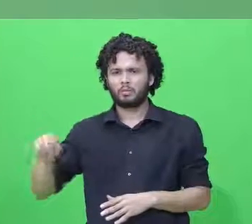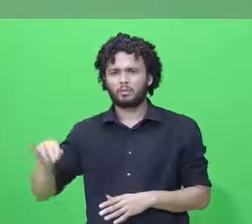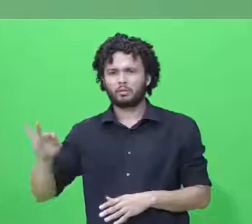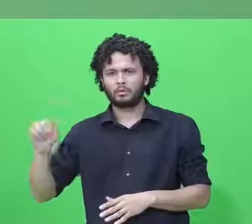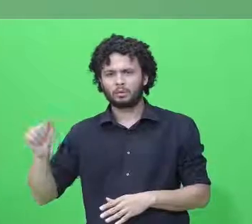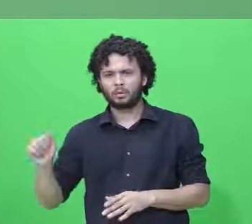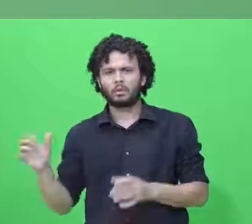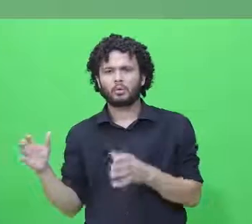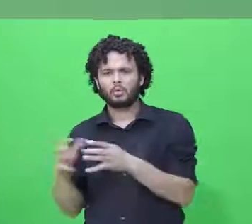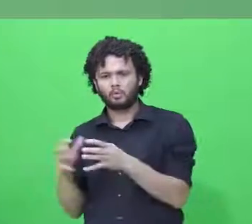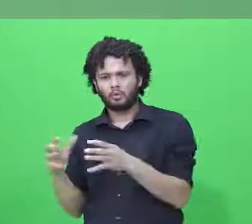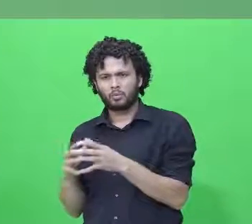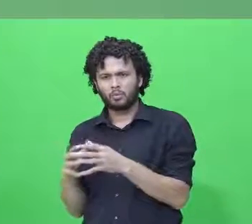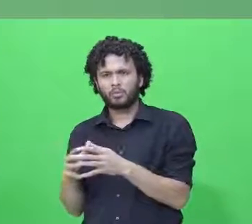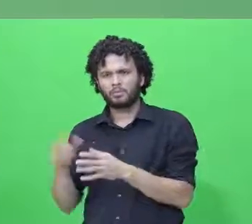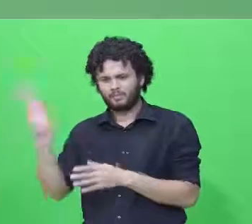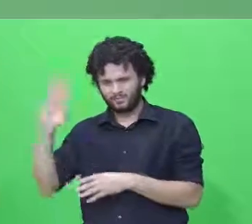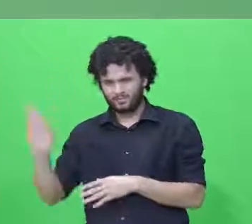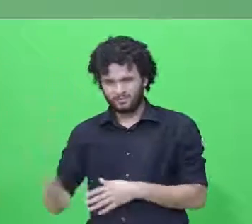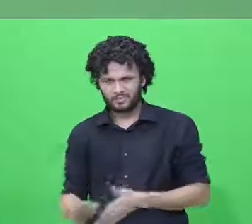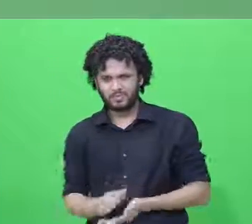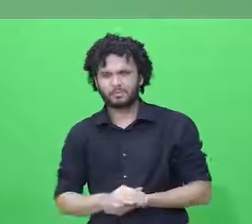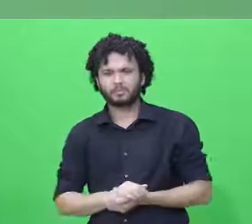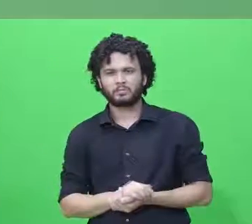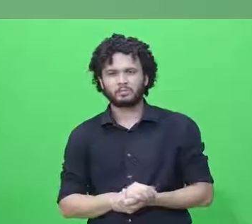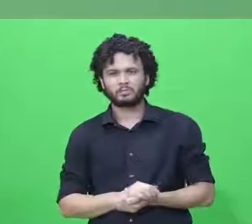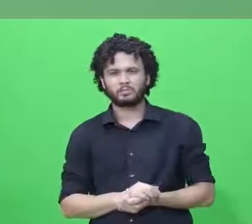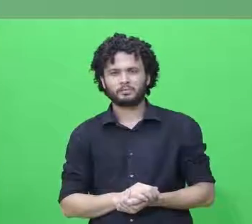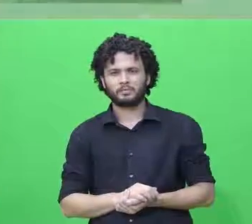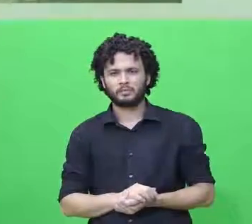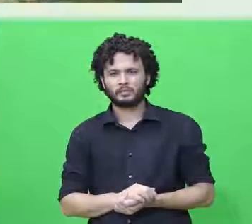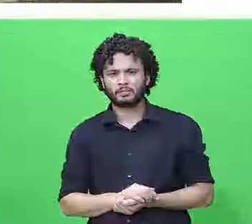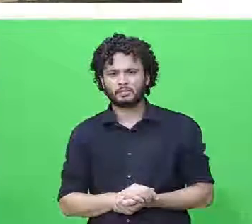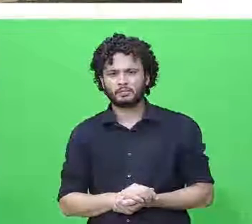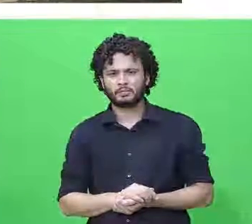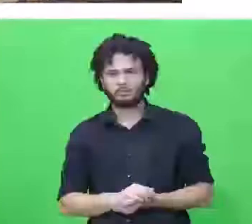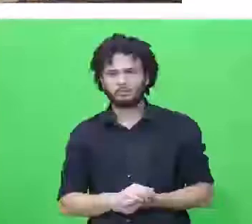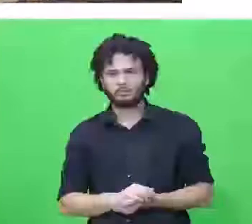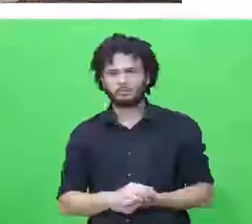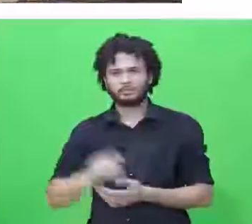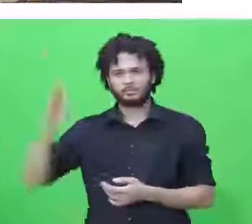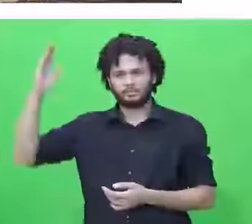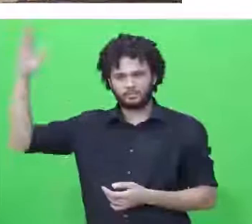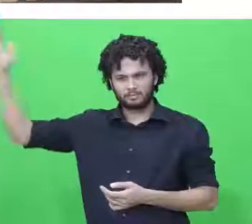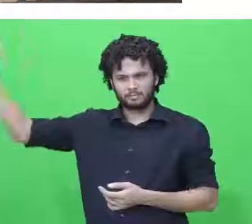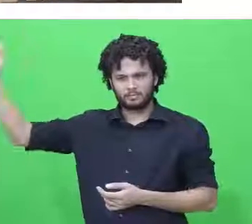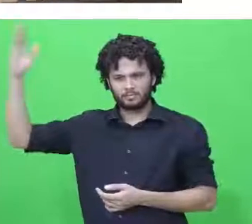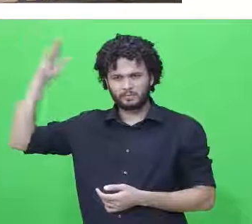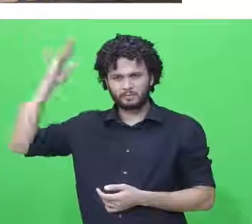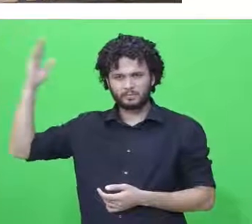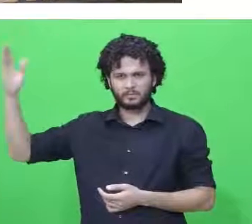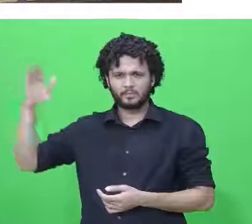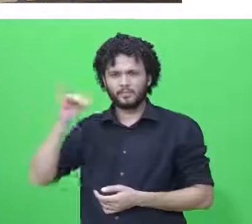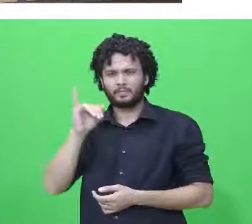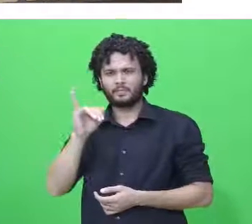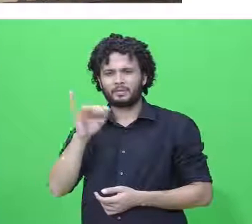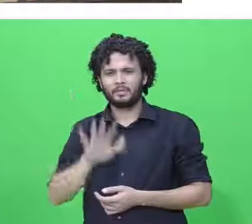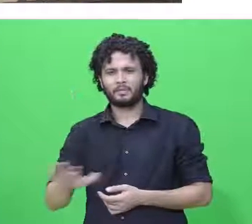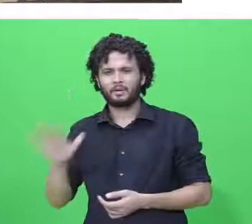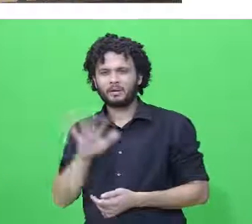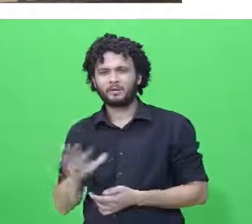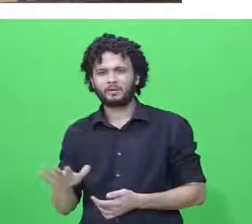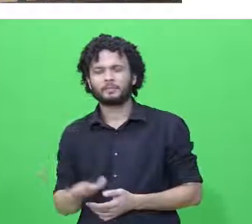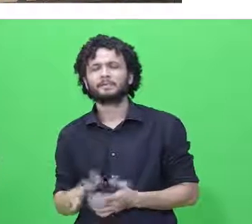Partido Comunista Brasileiro. Vamos lá. Temos então a imagem para vocês então dessa